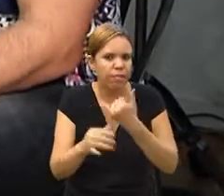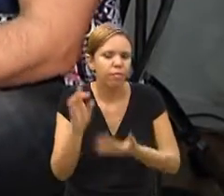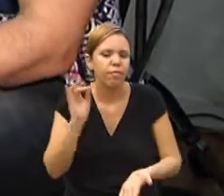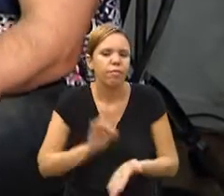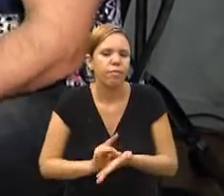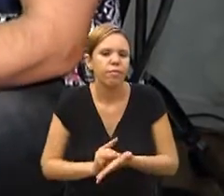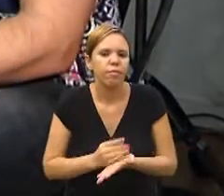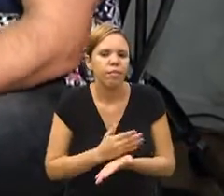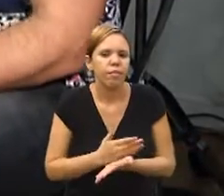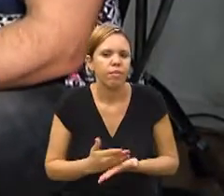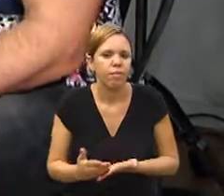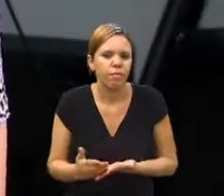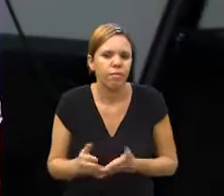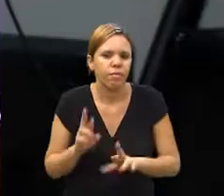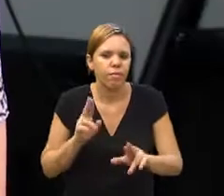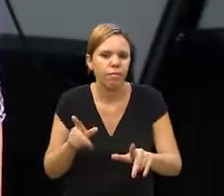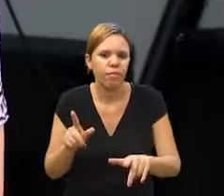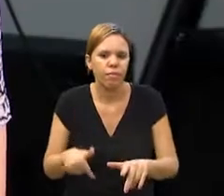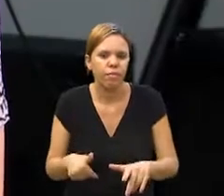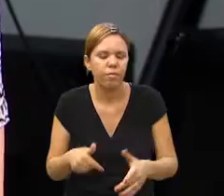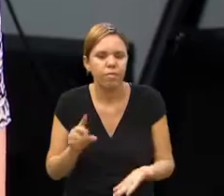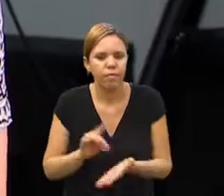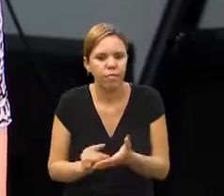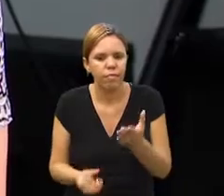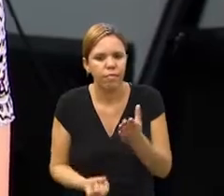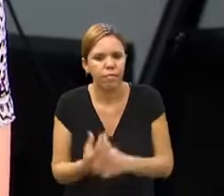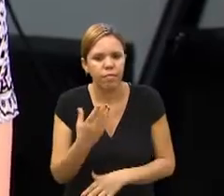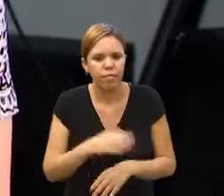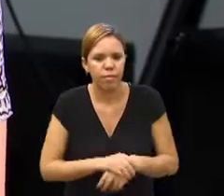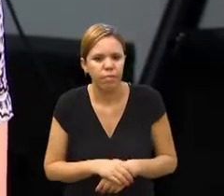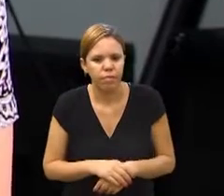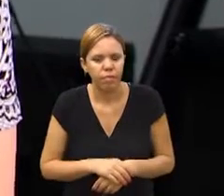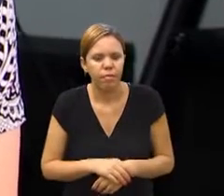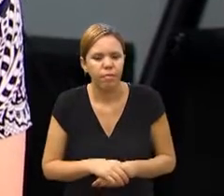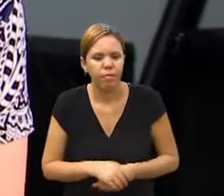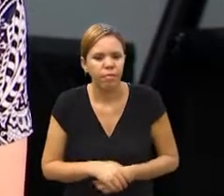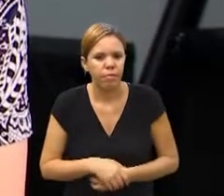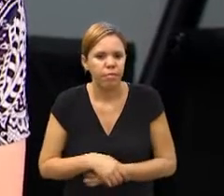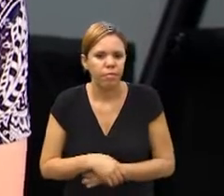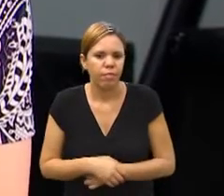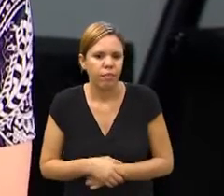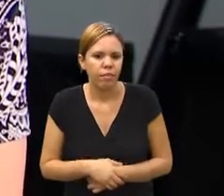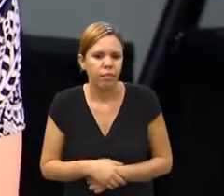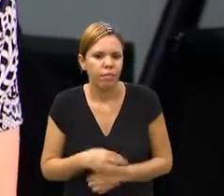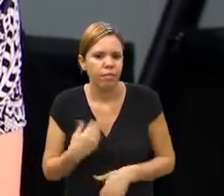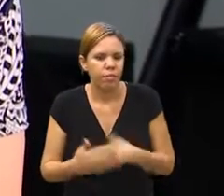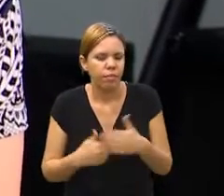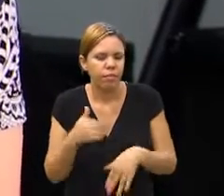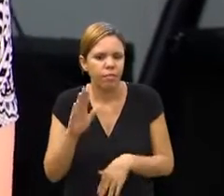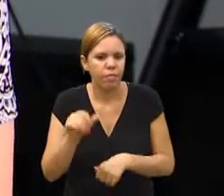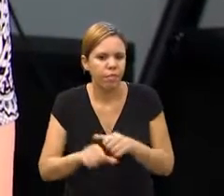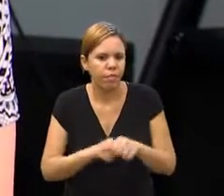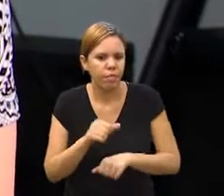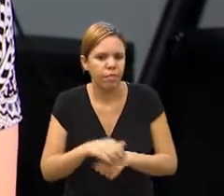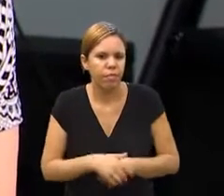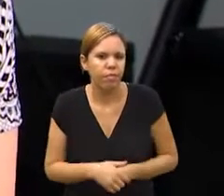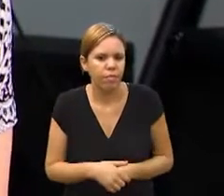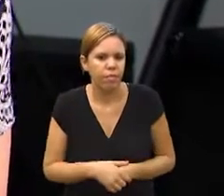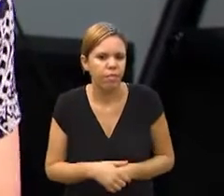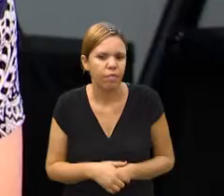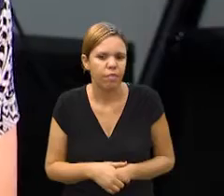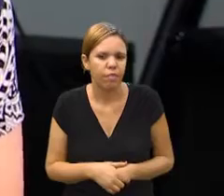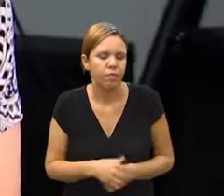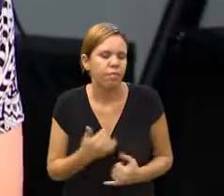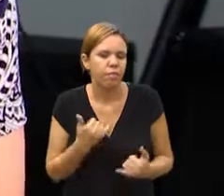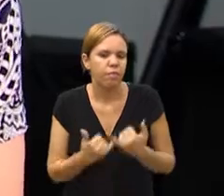original, né? Ela começou com um arranjo bem diferente do que ela é originalmente, né? Uma versão, e ela tá cada vez mais vertendo para uma